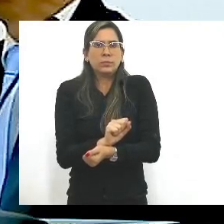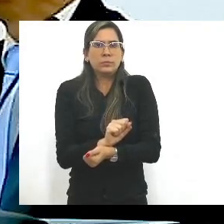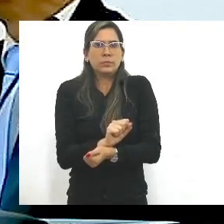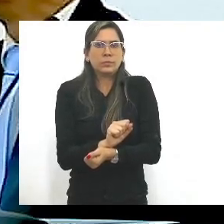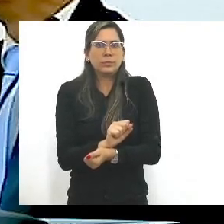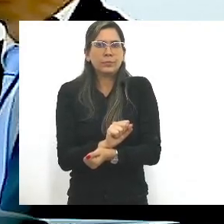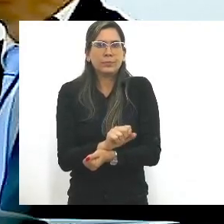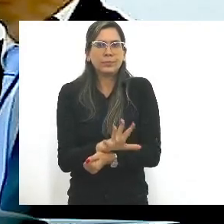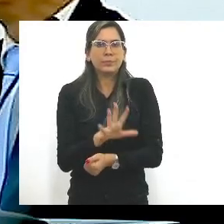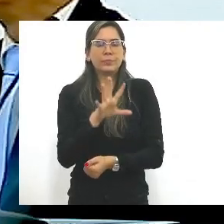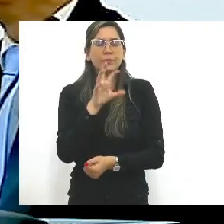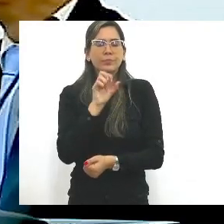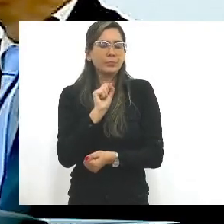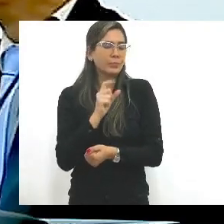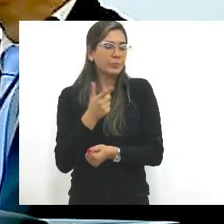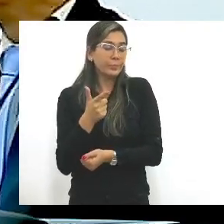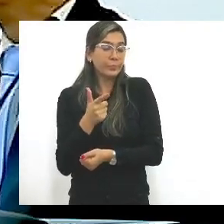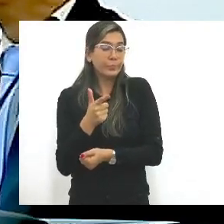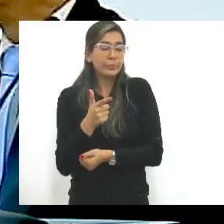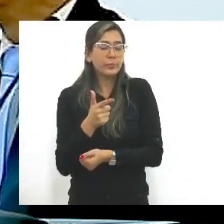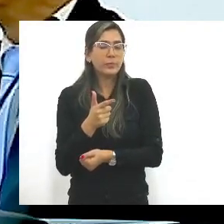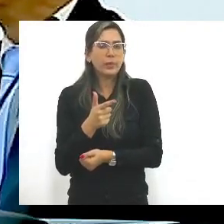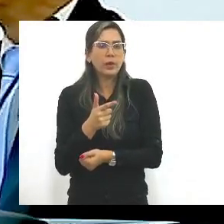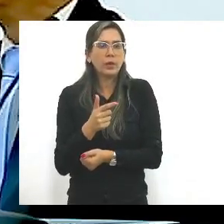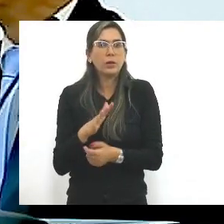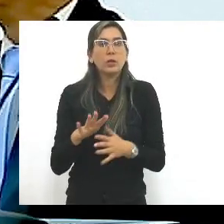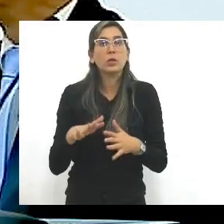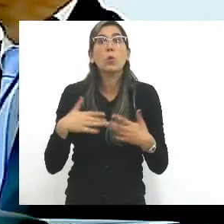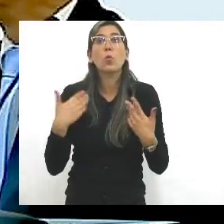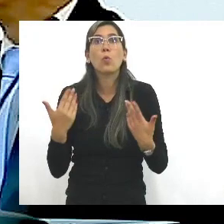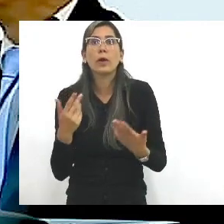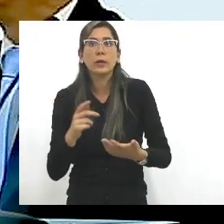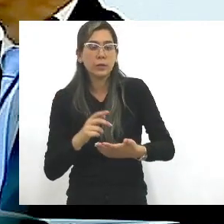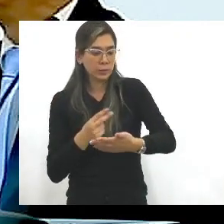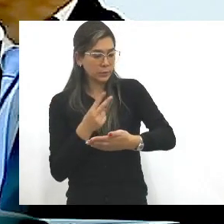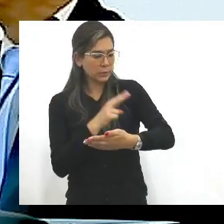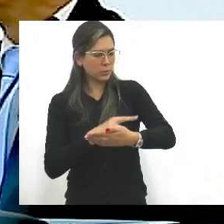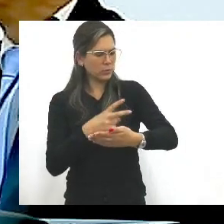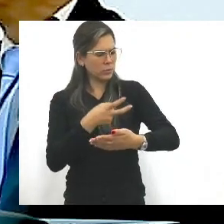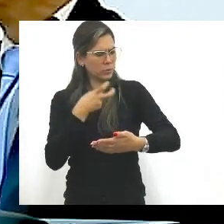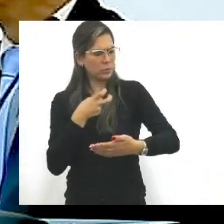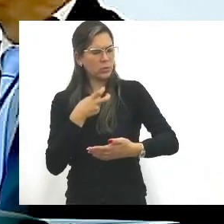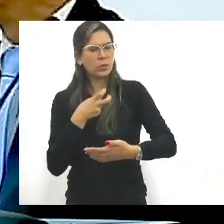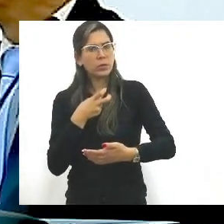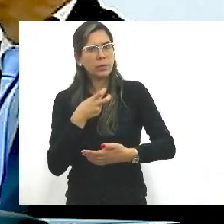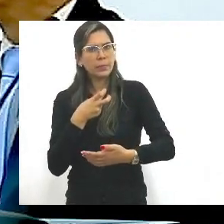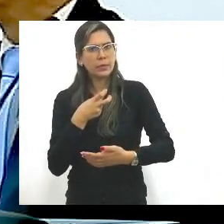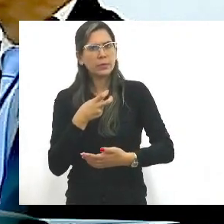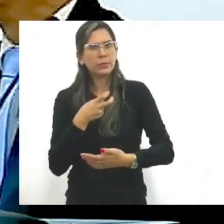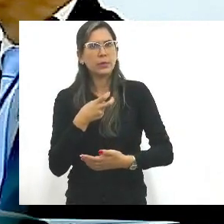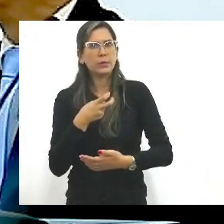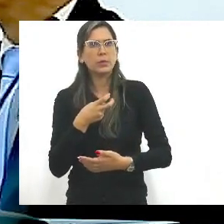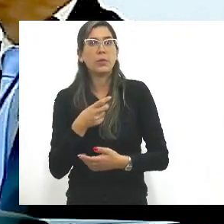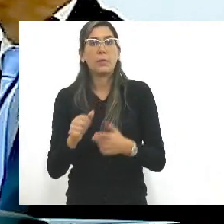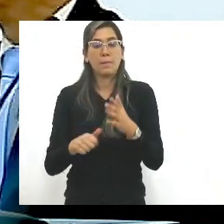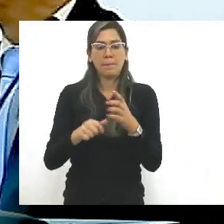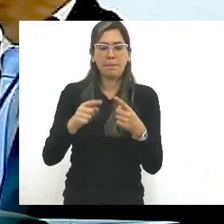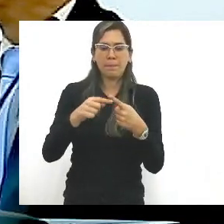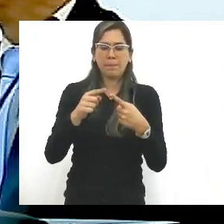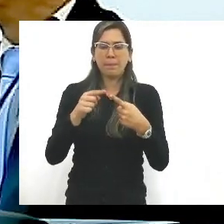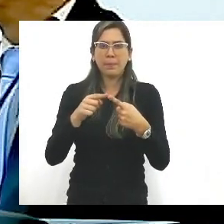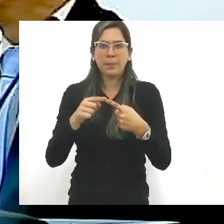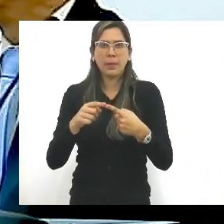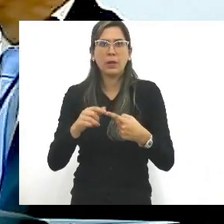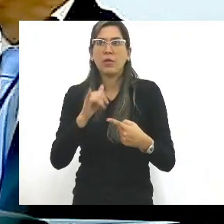está obstruindo as vias aéreas. Então, quais são os sinais que uma pessoa está engasgada na sua totalidade? Primeiro, ela não